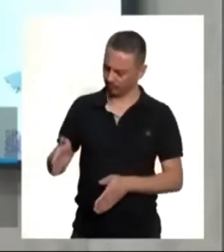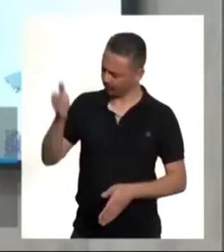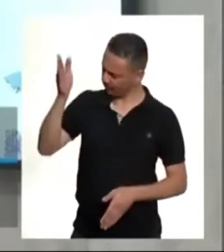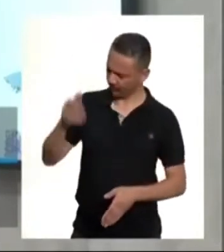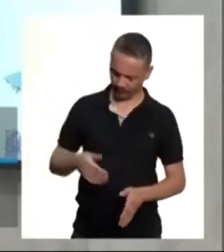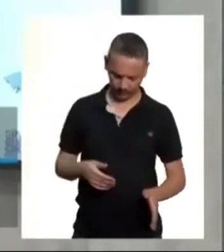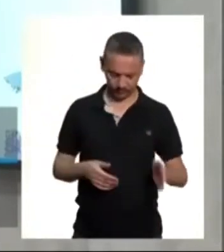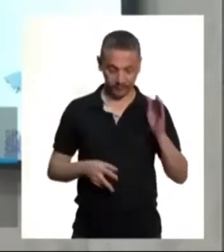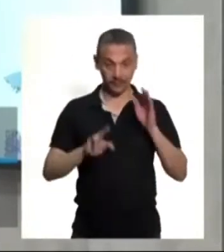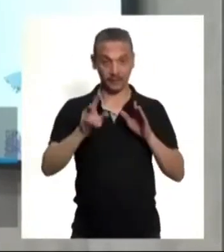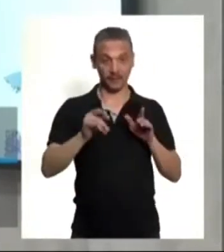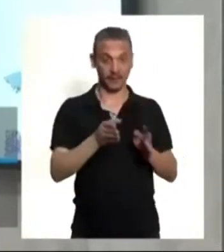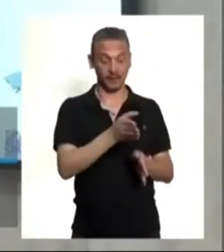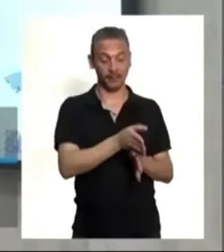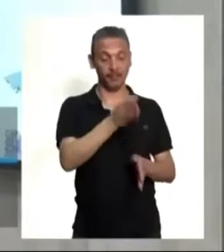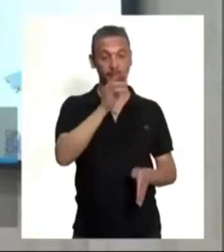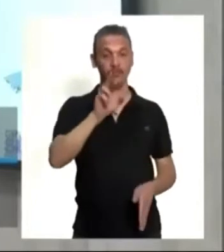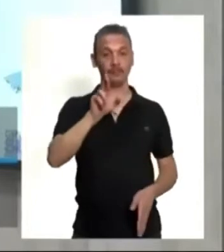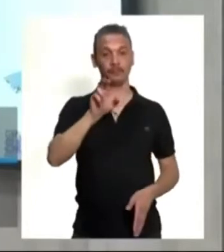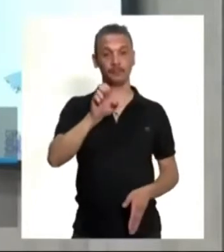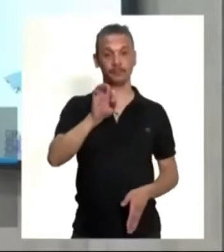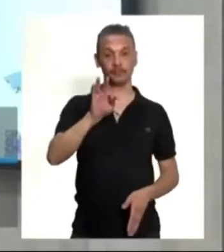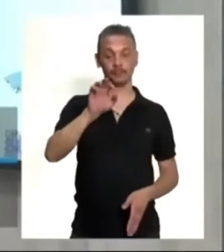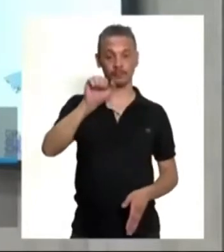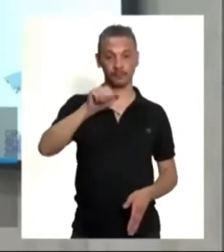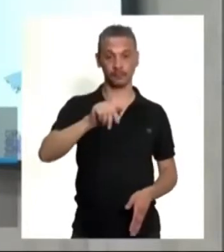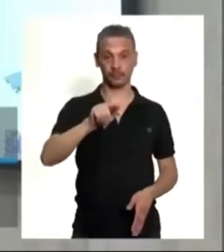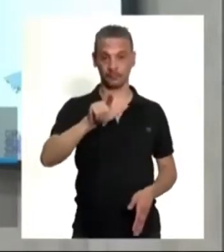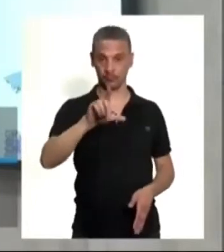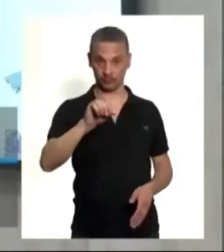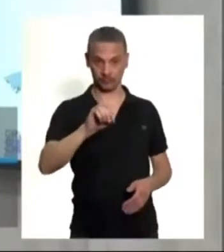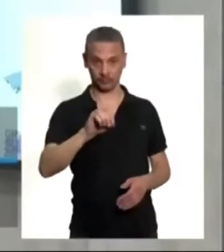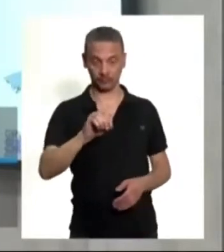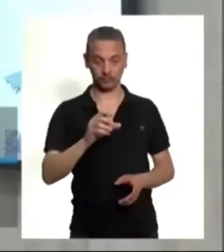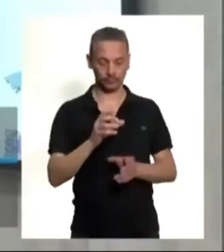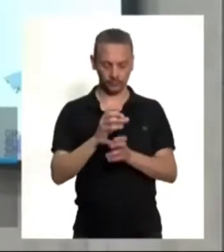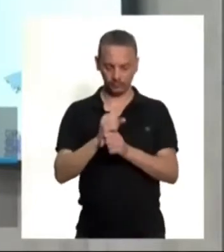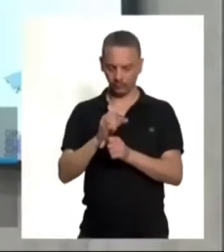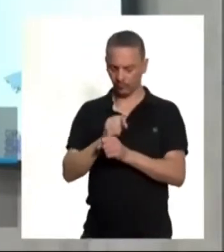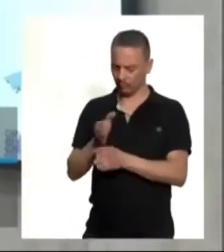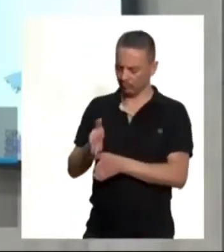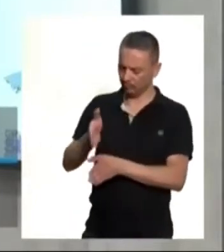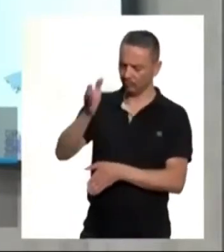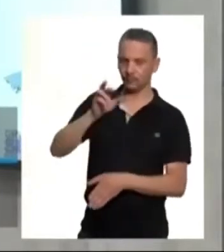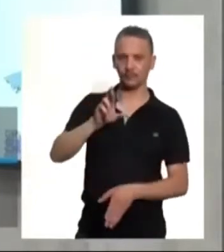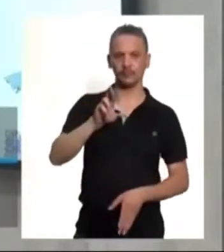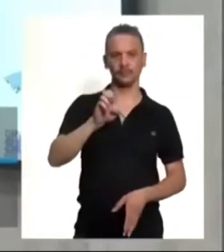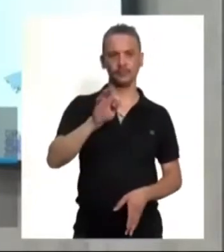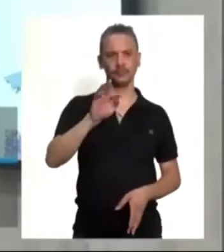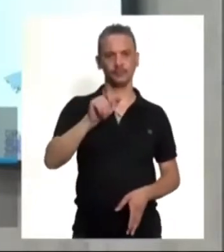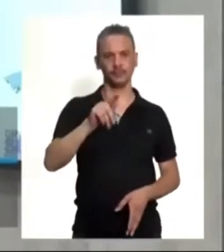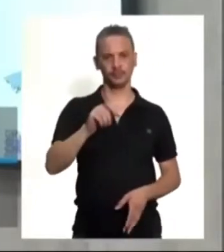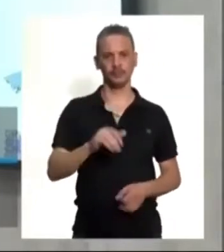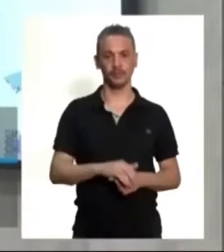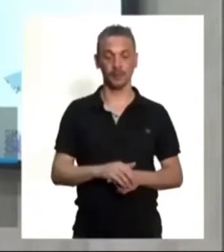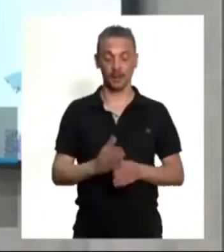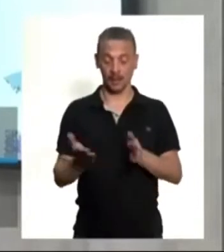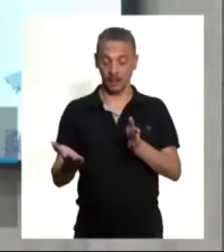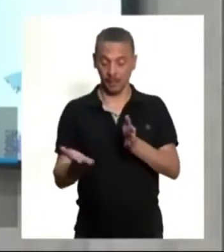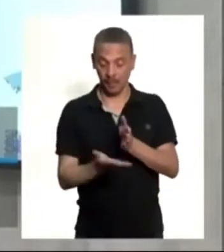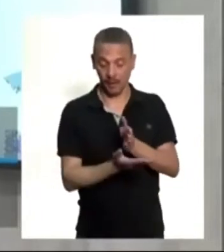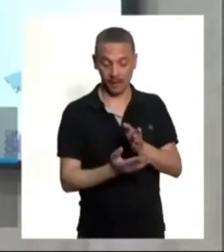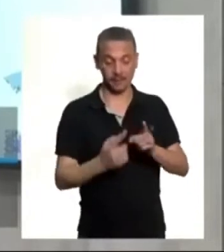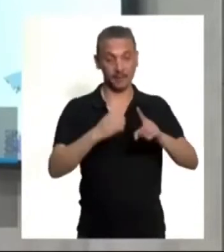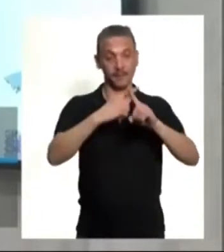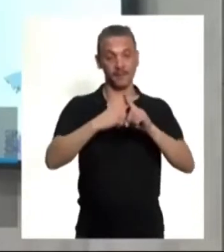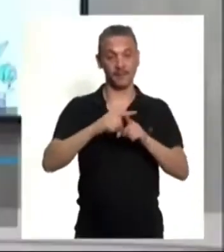serão retangulares, serão retângulos. E lembre que para calcular a área de retângulo é só fazer base vezes altura, lado vezes